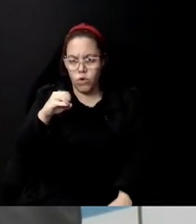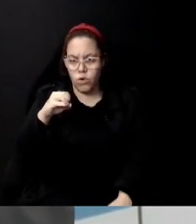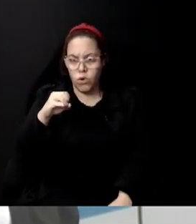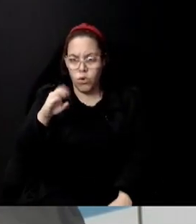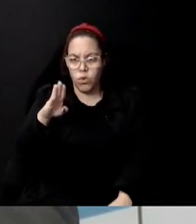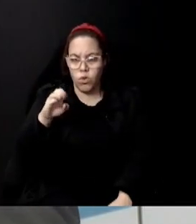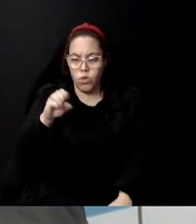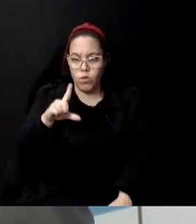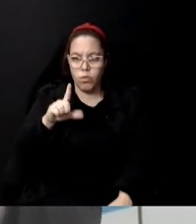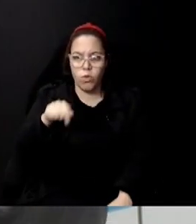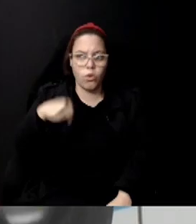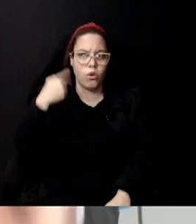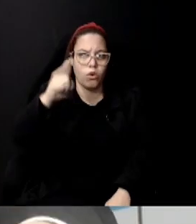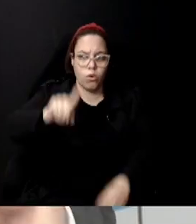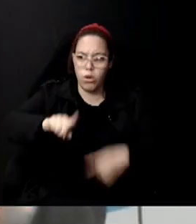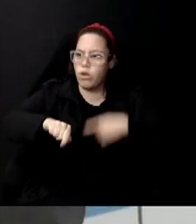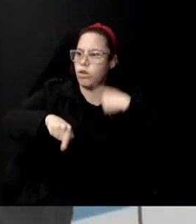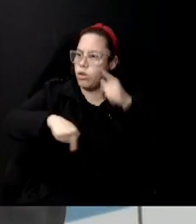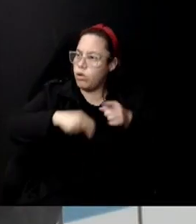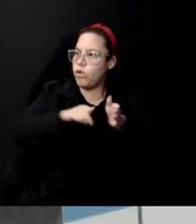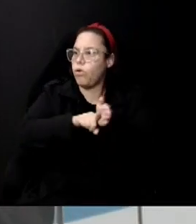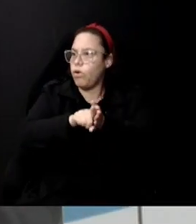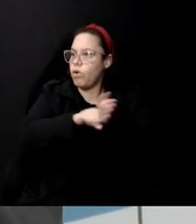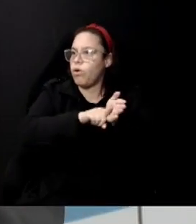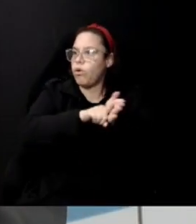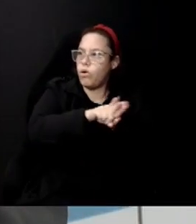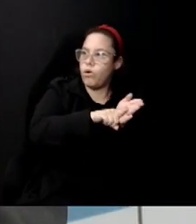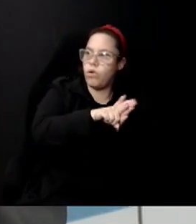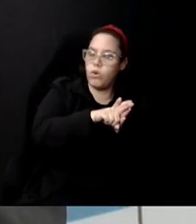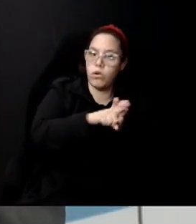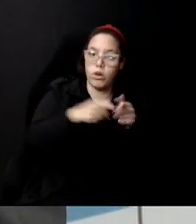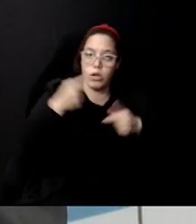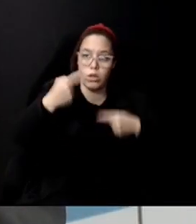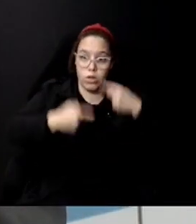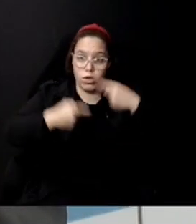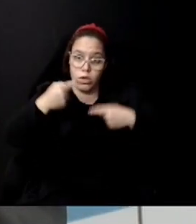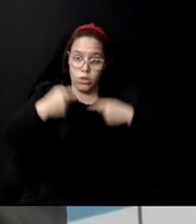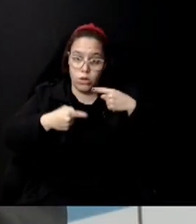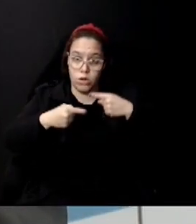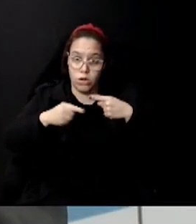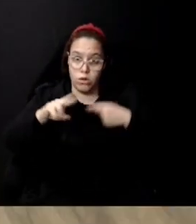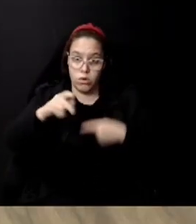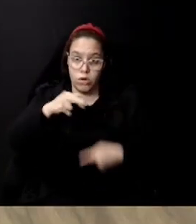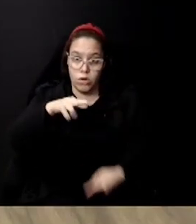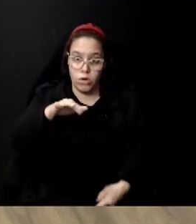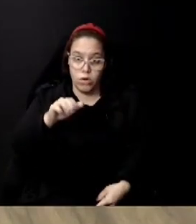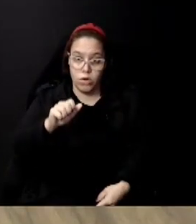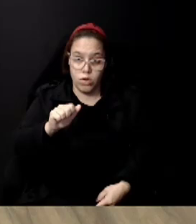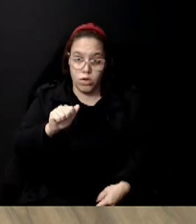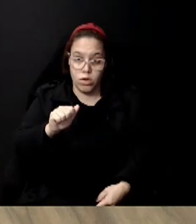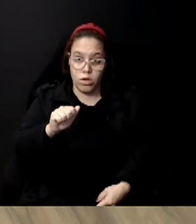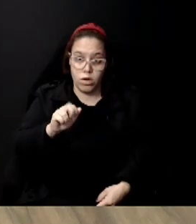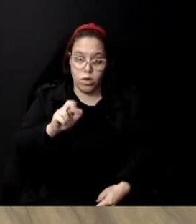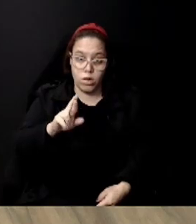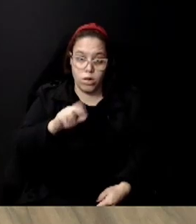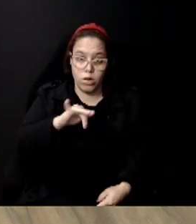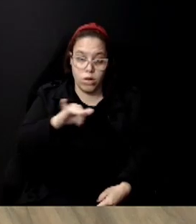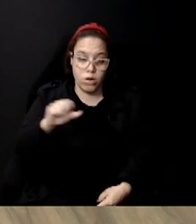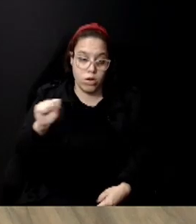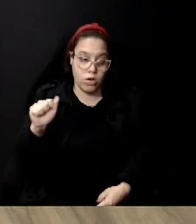outros tantos que foram investigados nesse conflito entre Ucrânia e Rússia também. O senhor